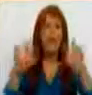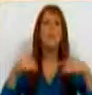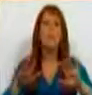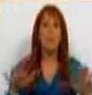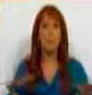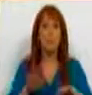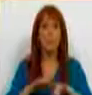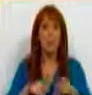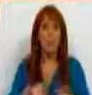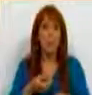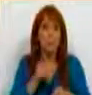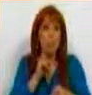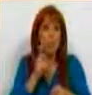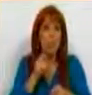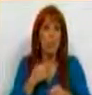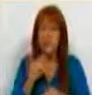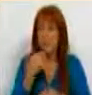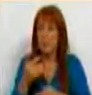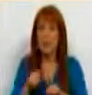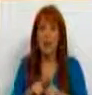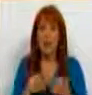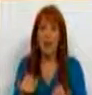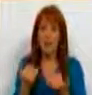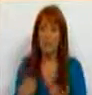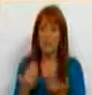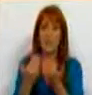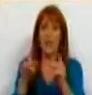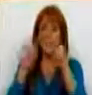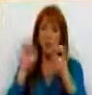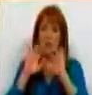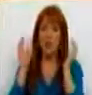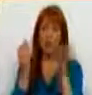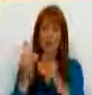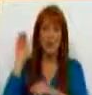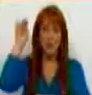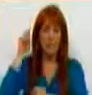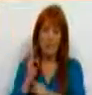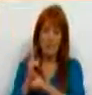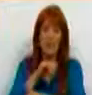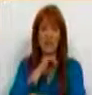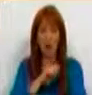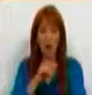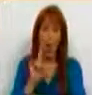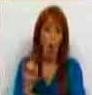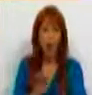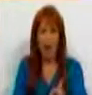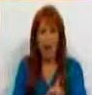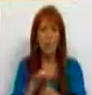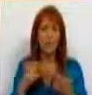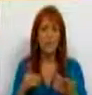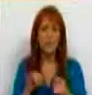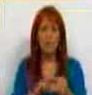e em face das irregularidades, o que foi solicitado de informação à Procuradoria-Geral da República é se mantém válido ou inválido